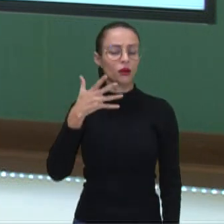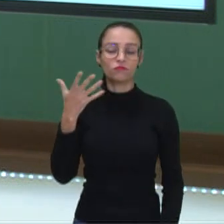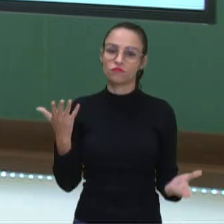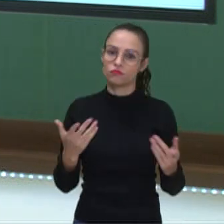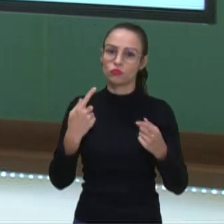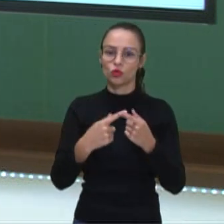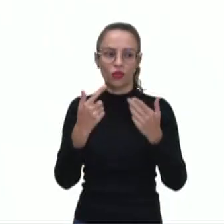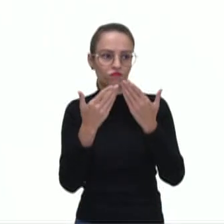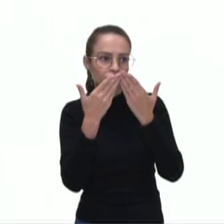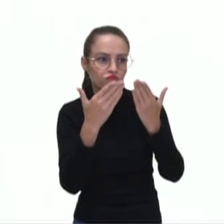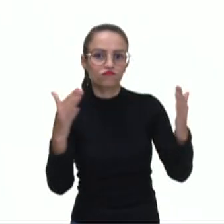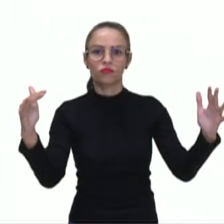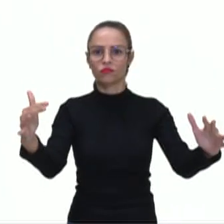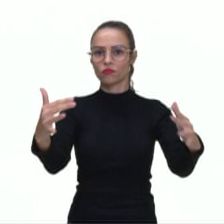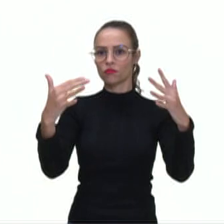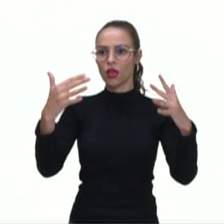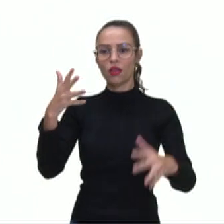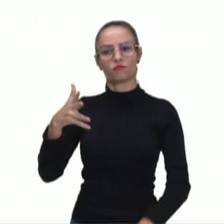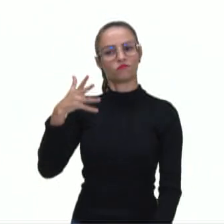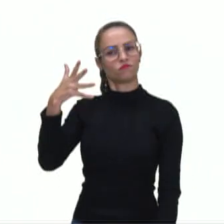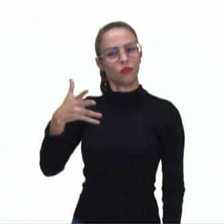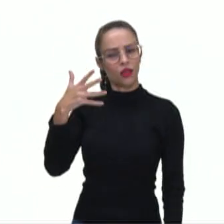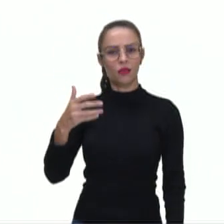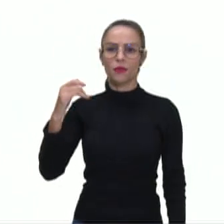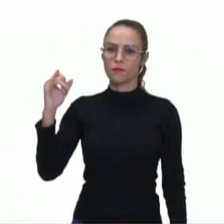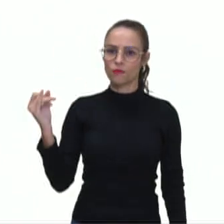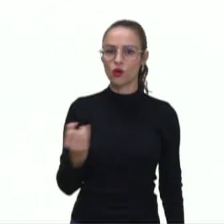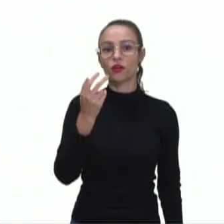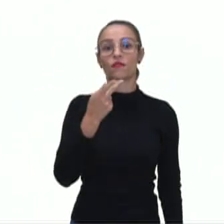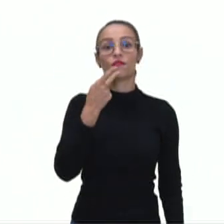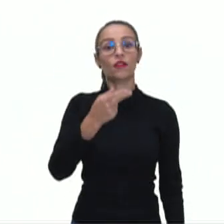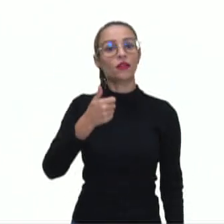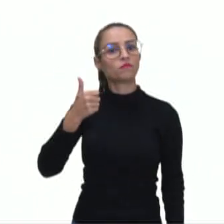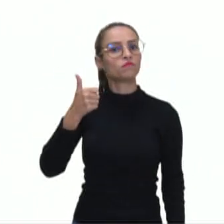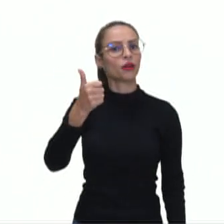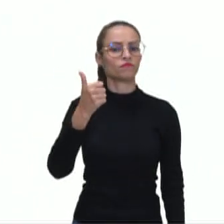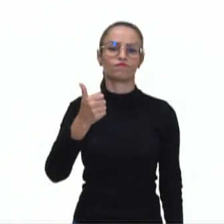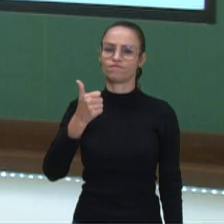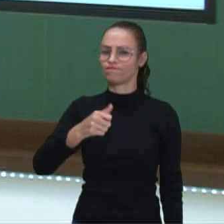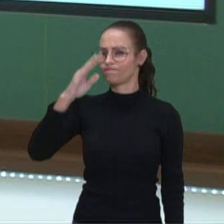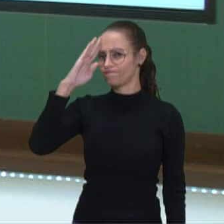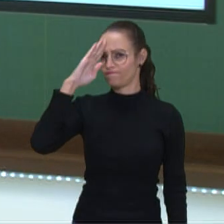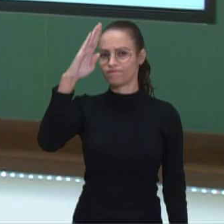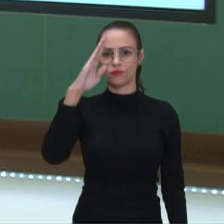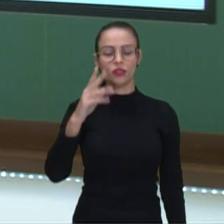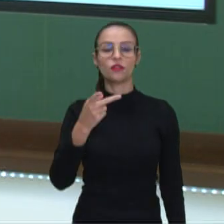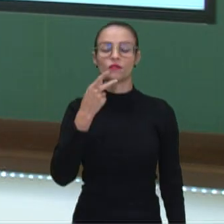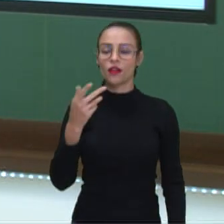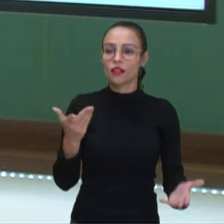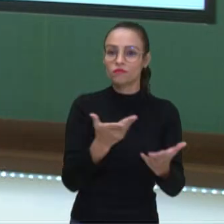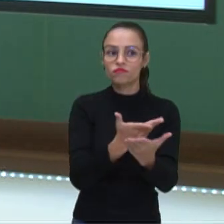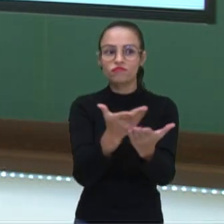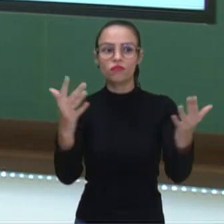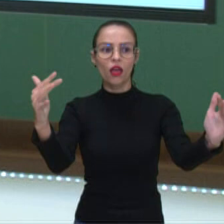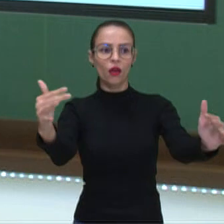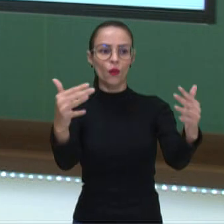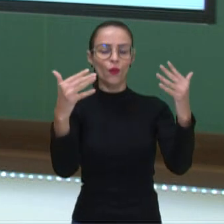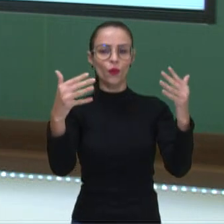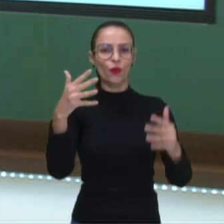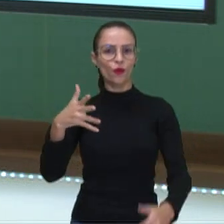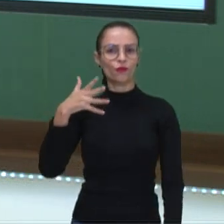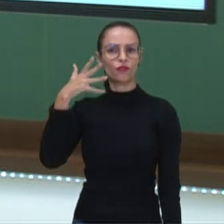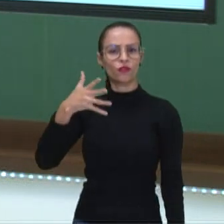em público é o mais importante, falar bem é essencial, né? A gente tem que falar em público e falar bem.